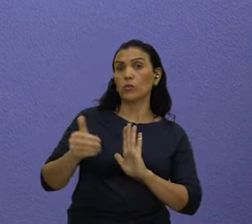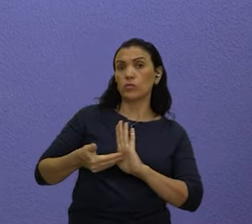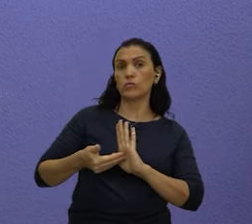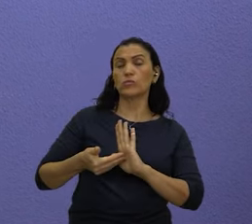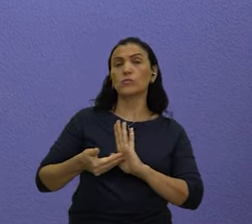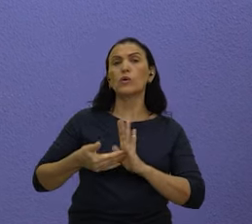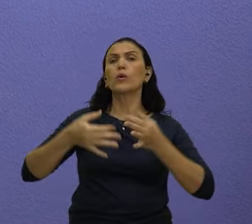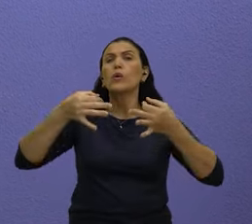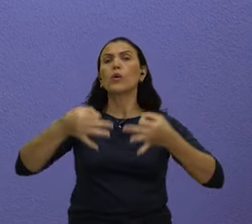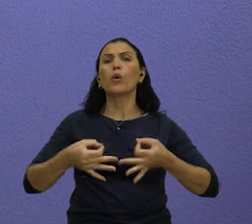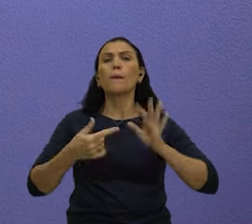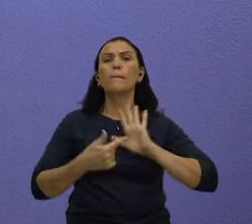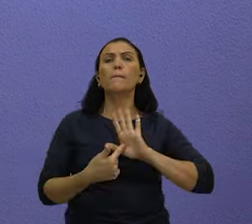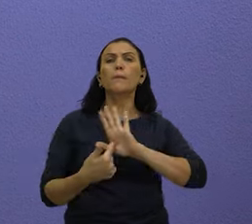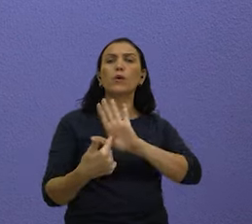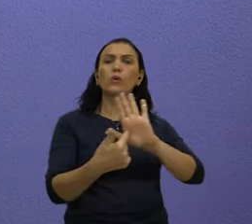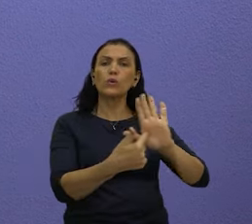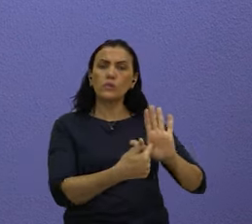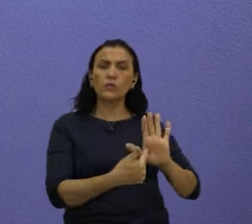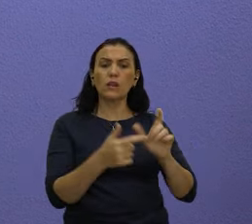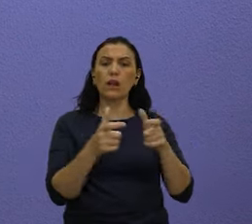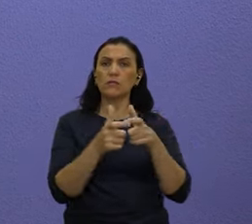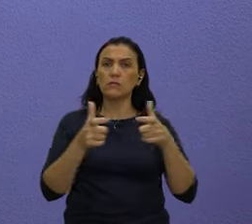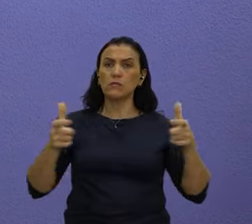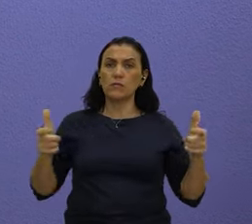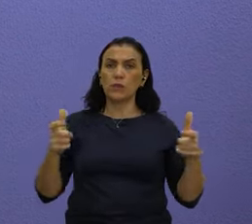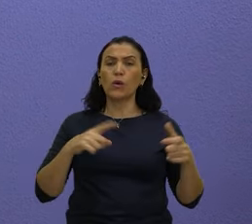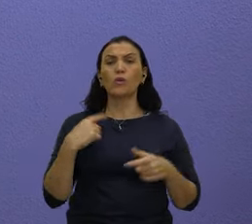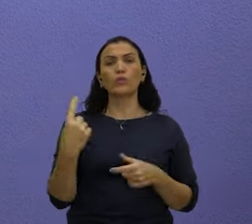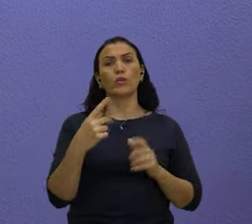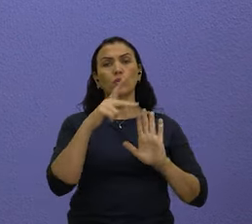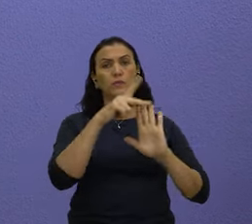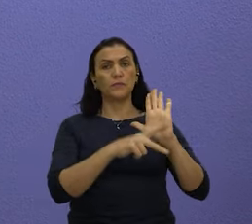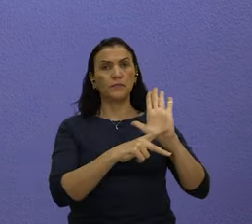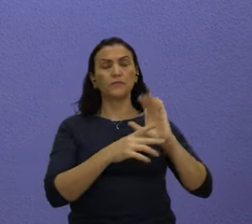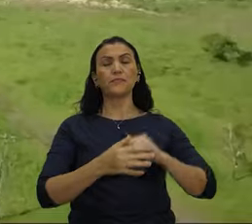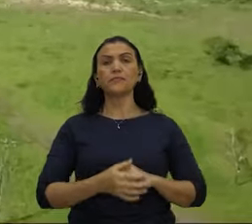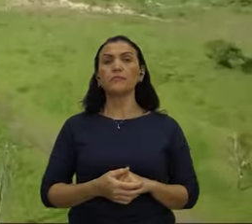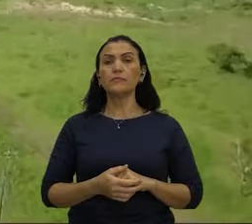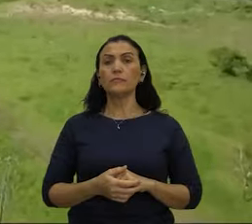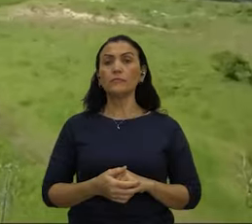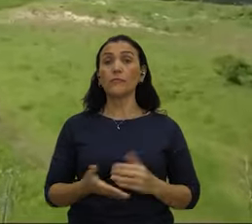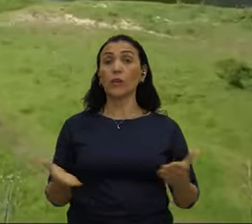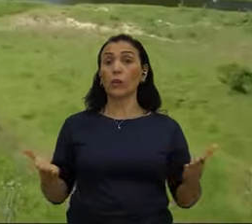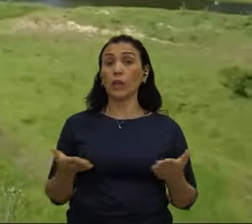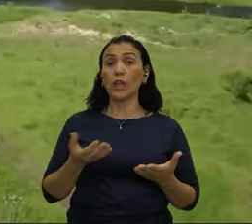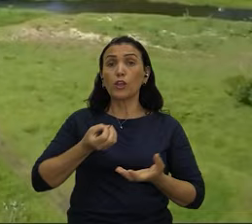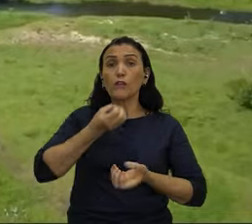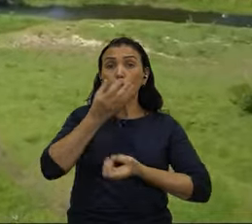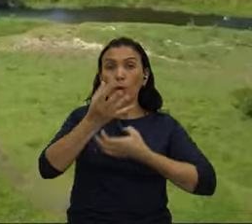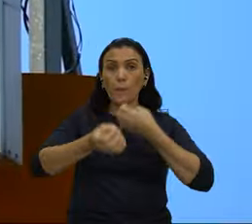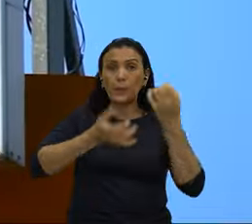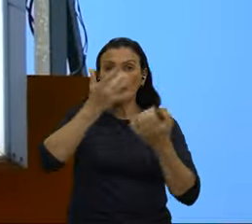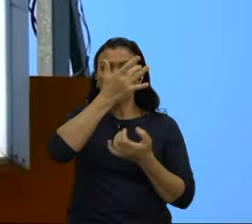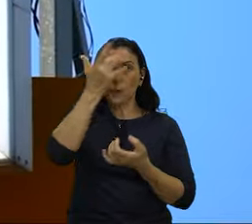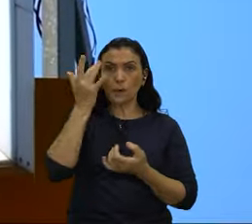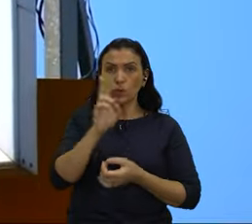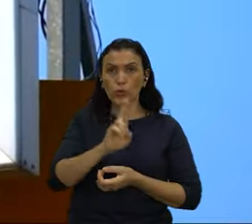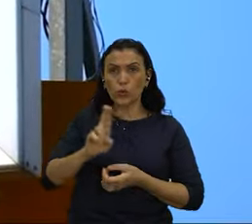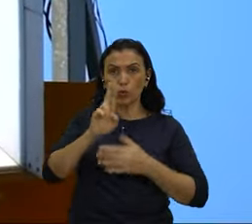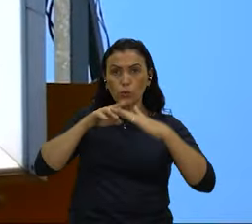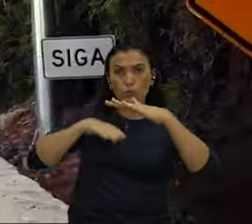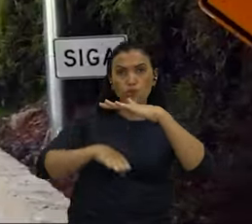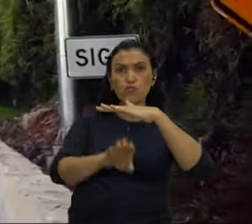Região, foi justamente mostrar a amplitude do nosso projeto. Então, nós pegamos os dados do número